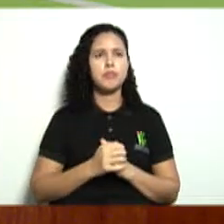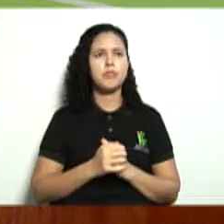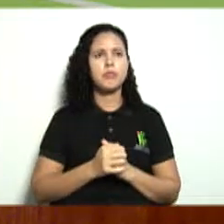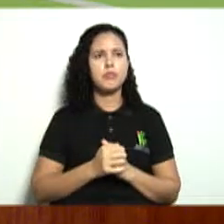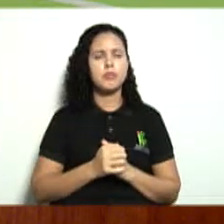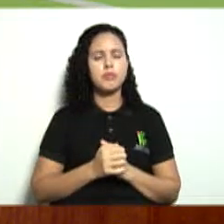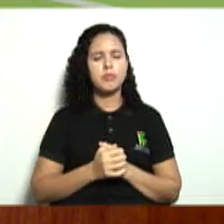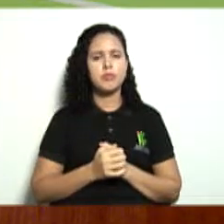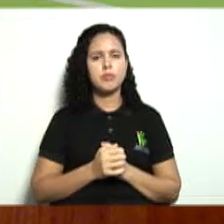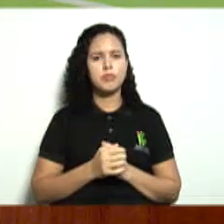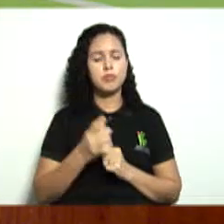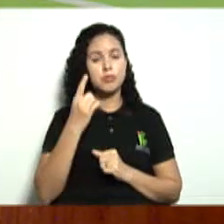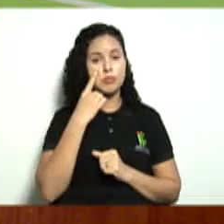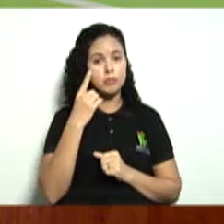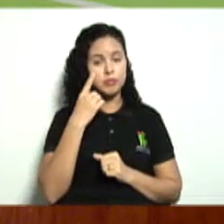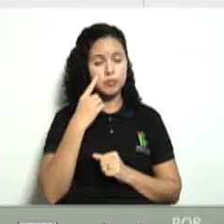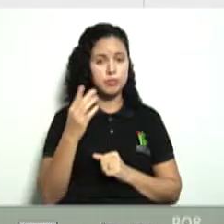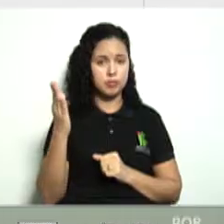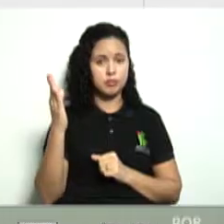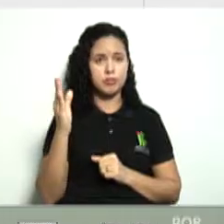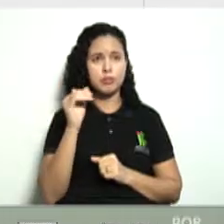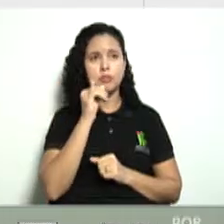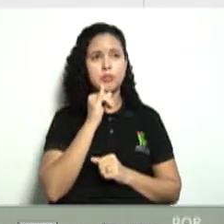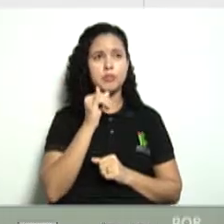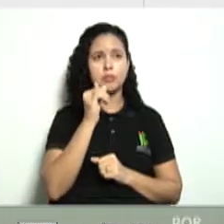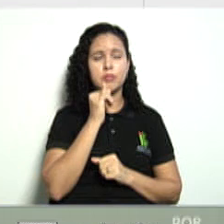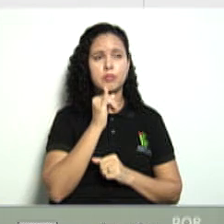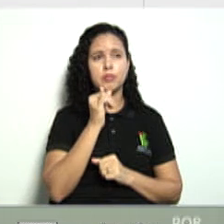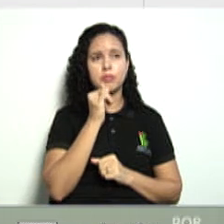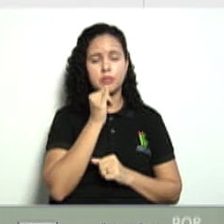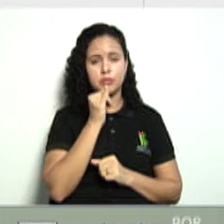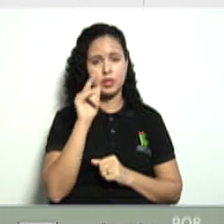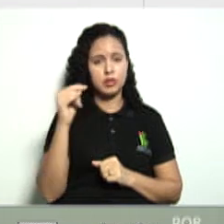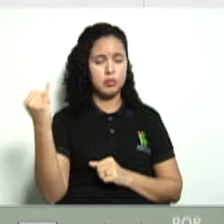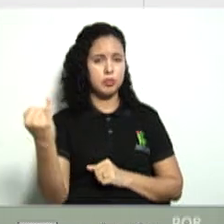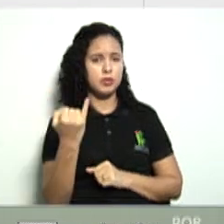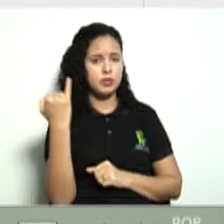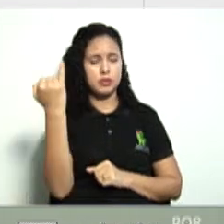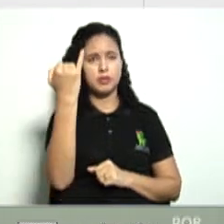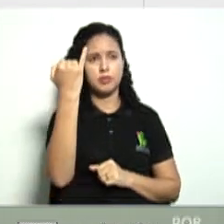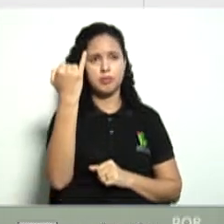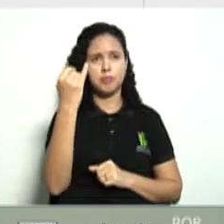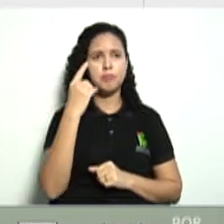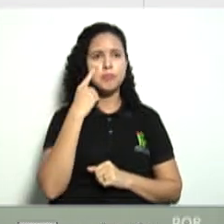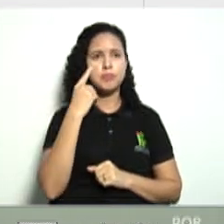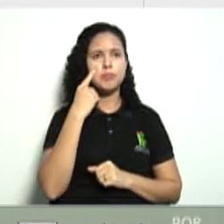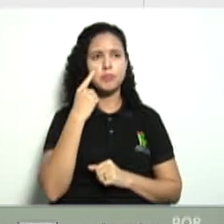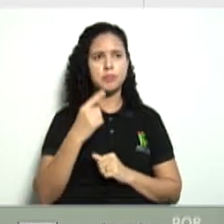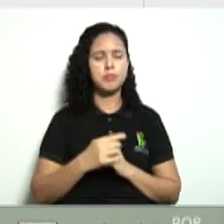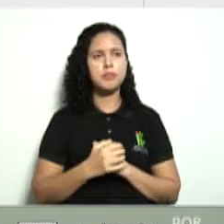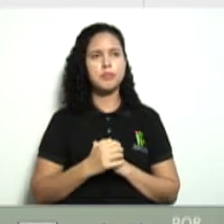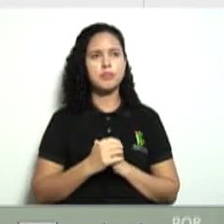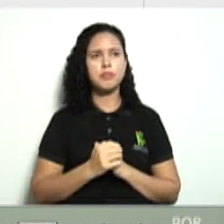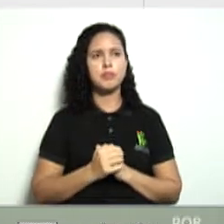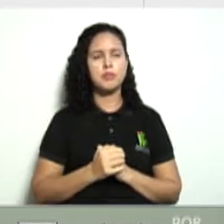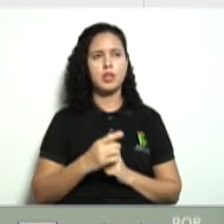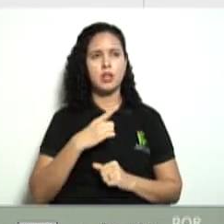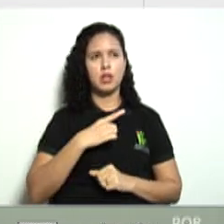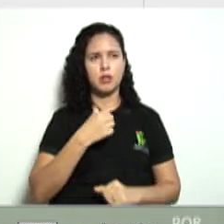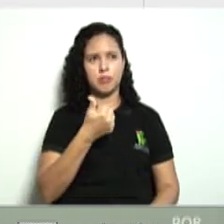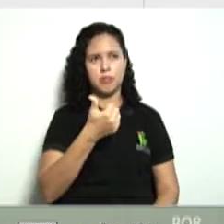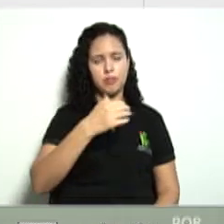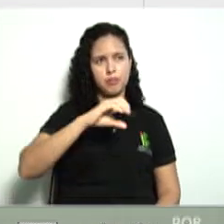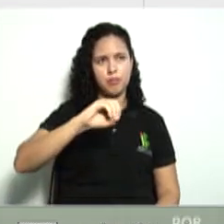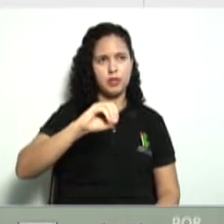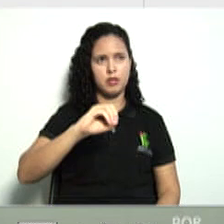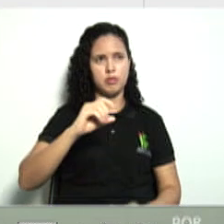Vejam aqui, ó, o exemplo, o que o Saulo tá mostrando para vocês é muito importante. Então veja bem aqui, ó, vamos supor que eu tenho aqui um valor 10,